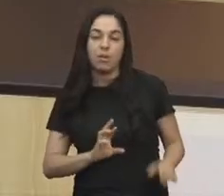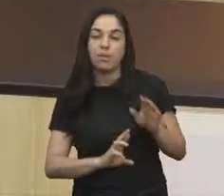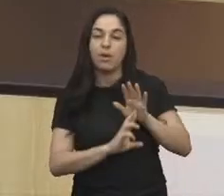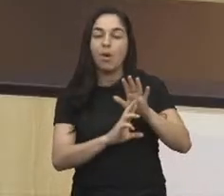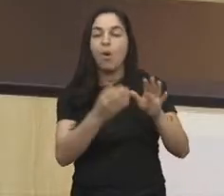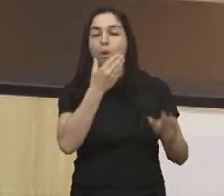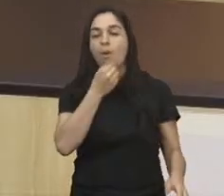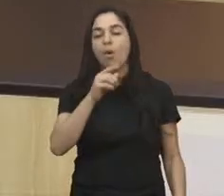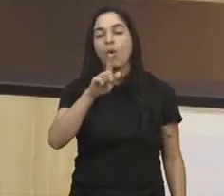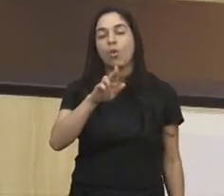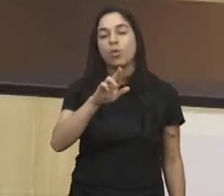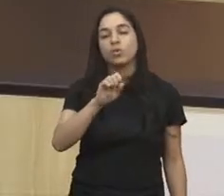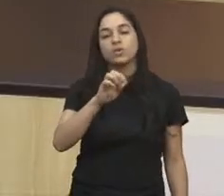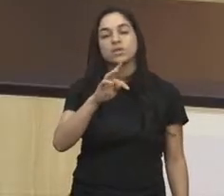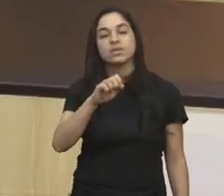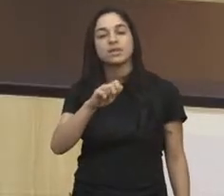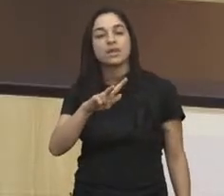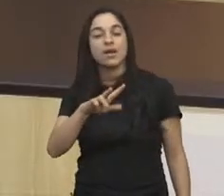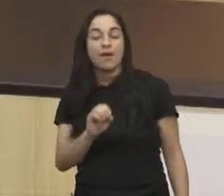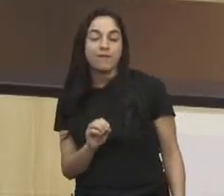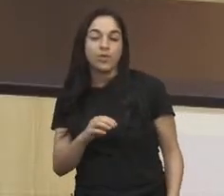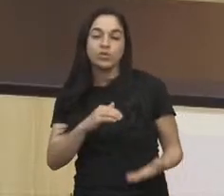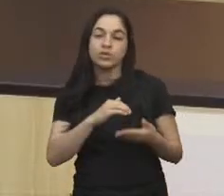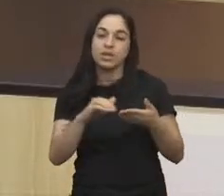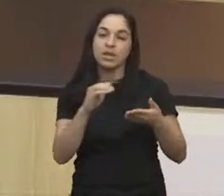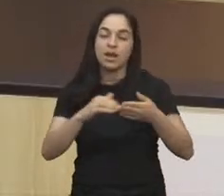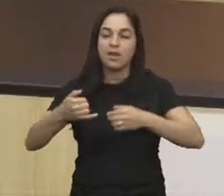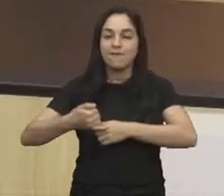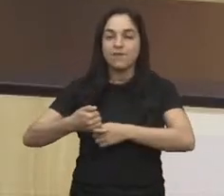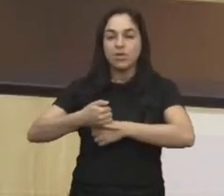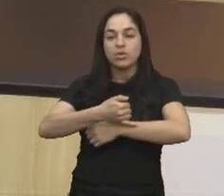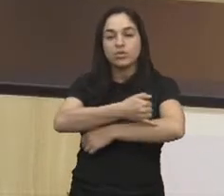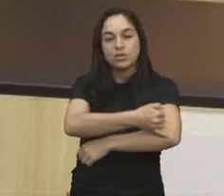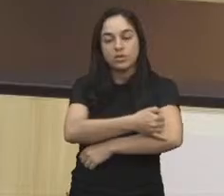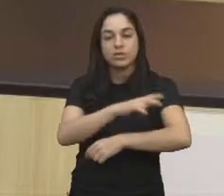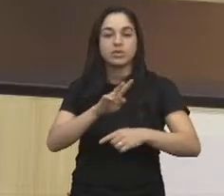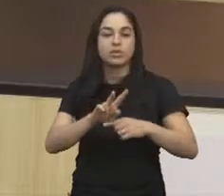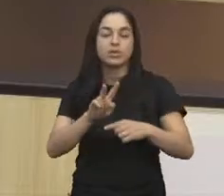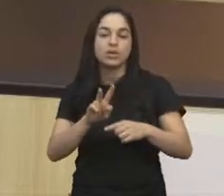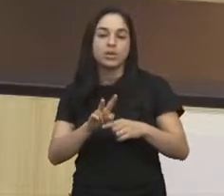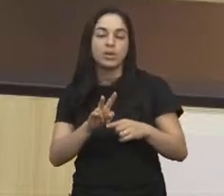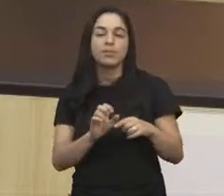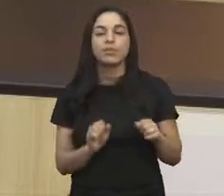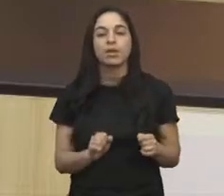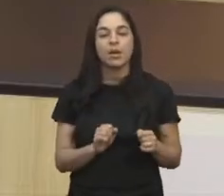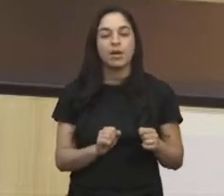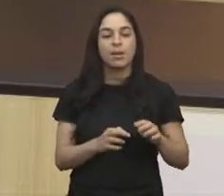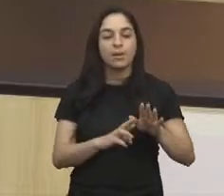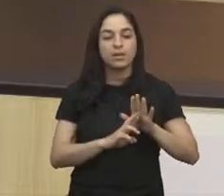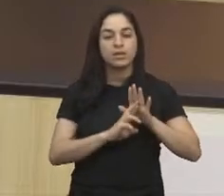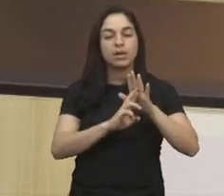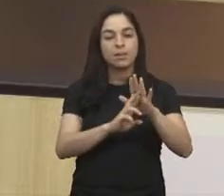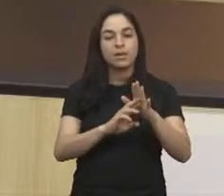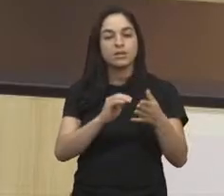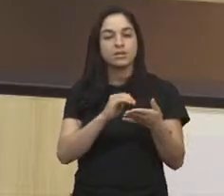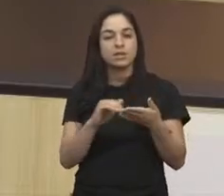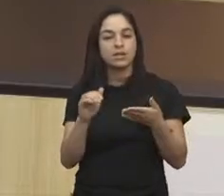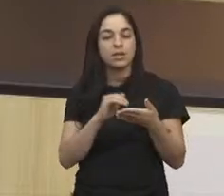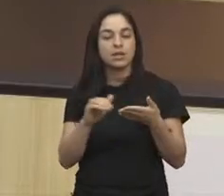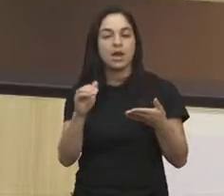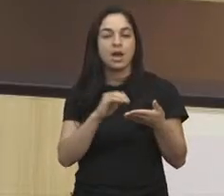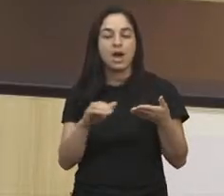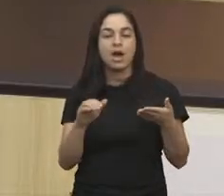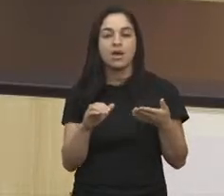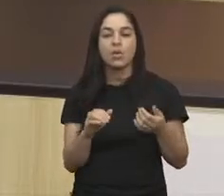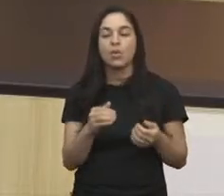senhor Gustavo Palau, Secretaria de Infraestrutura e Zeladoria e Urbanismo, representado pelo secretário engenheiro